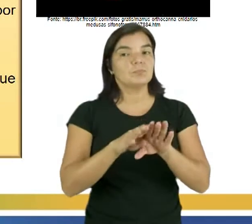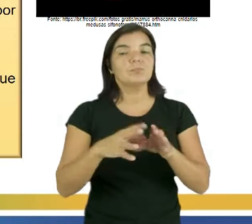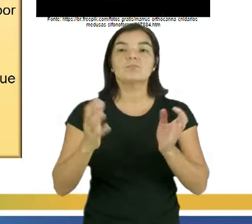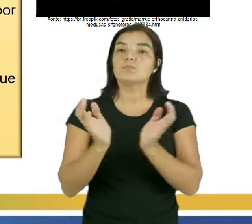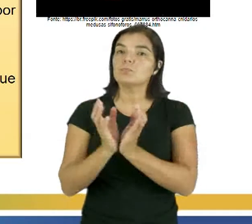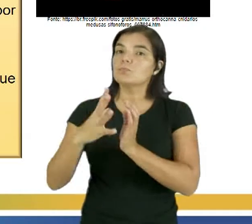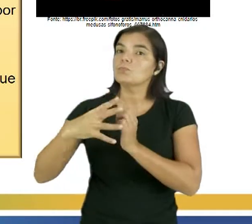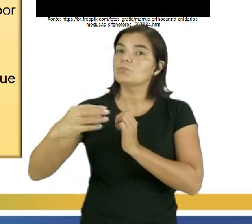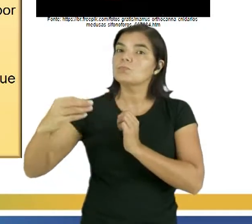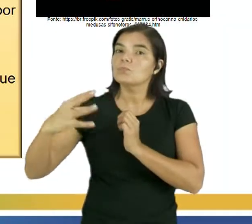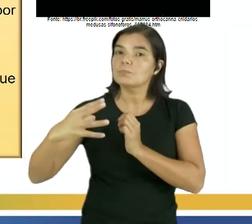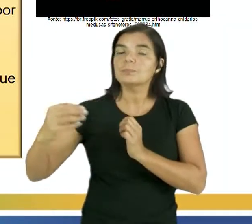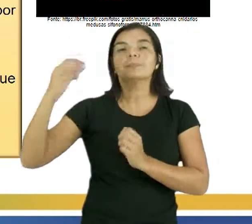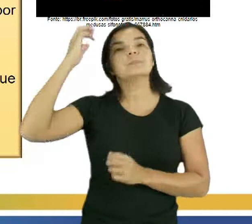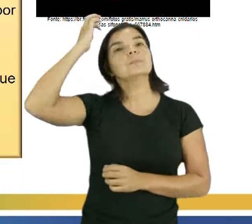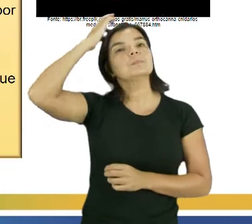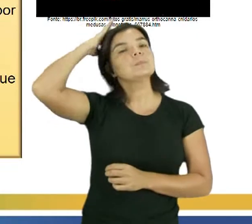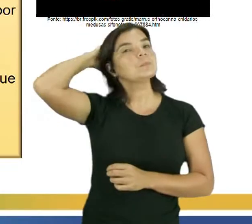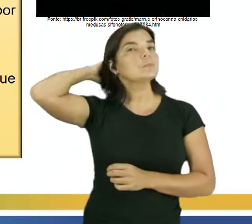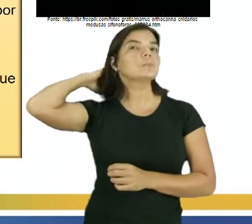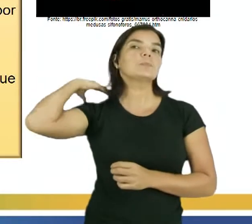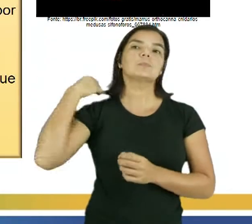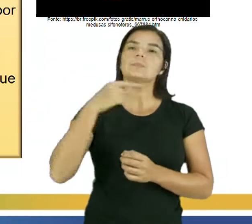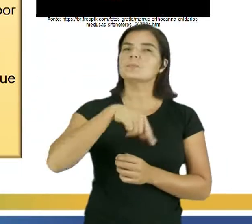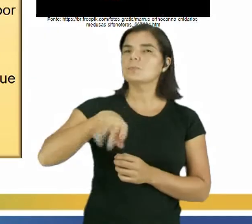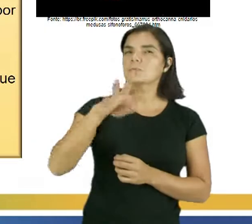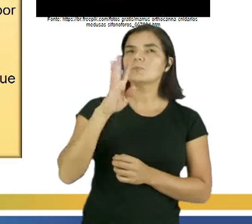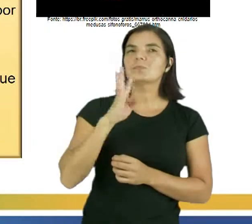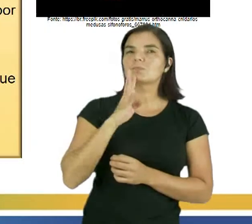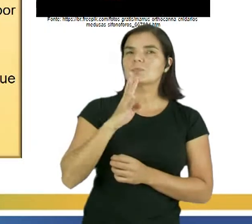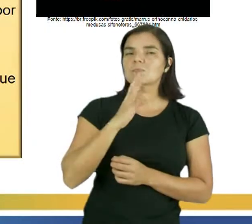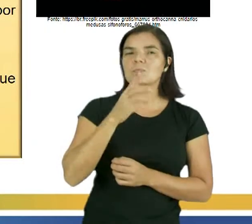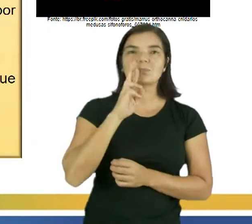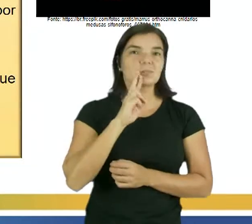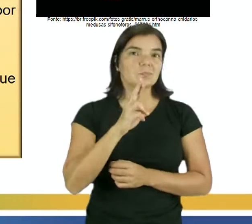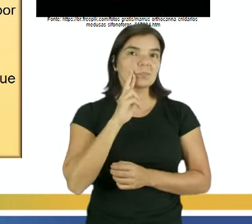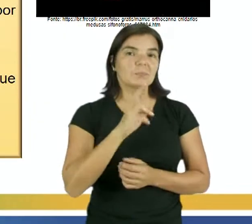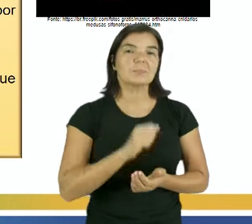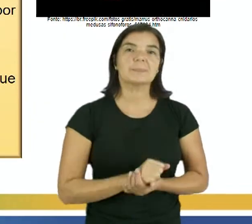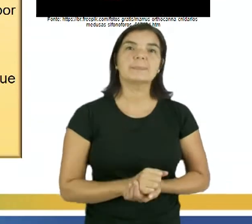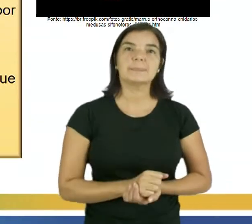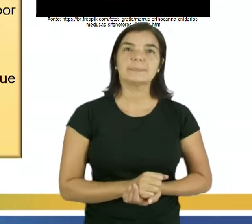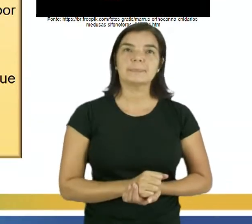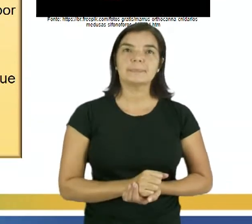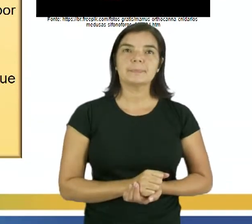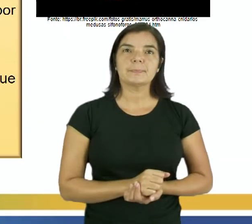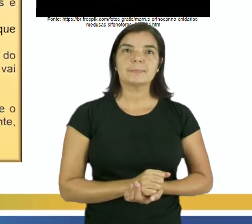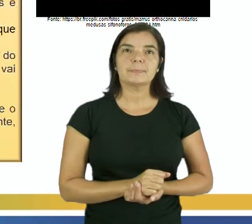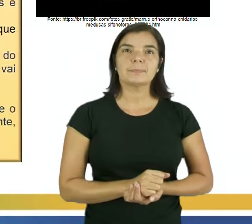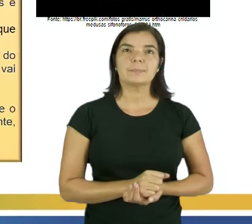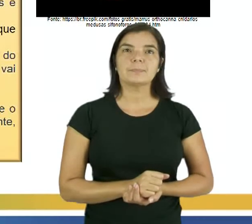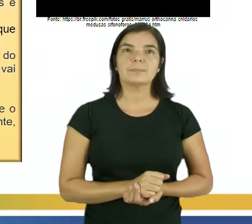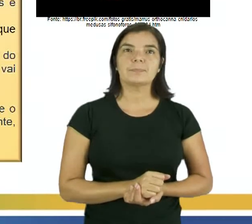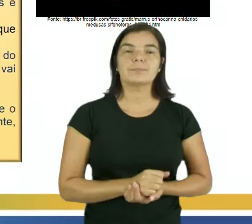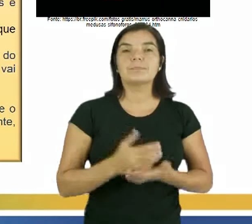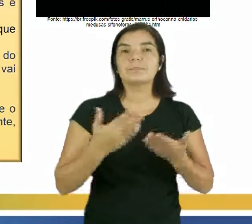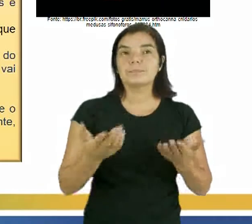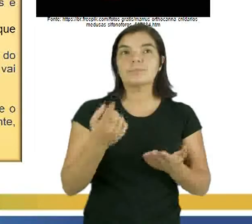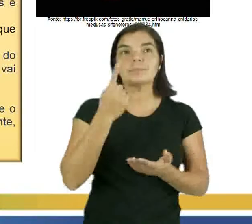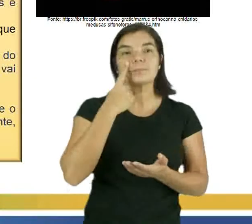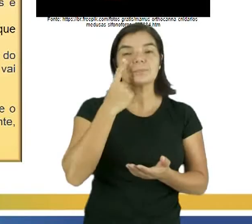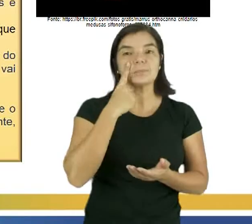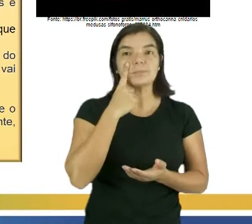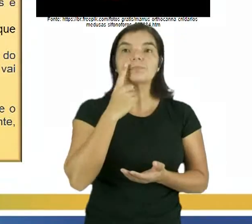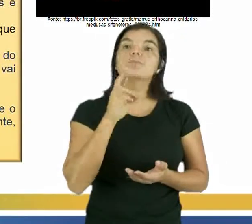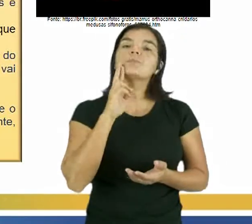denominação para quinidários. Então, e aí, vocês conseguem responder? Então, vendo aí